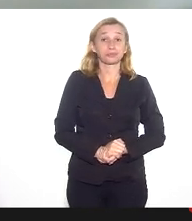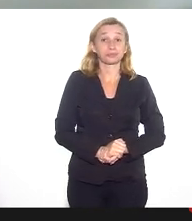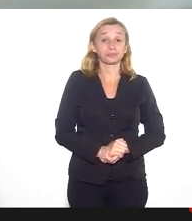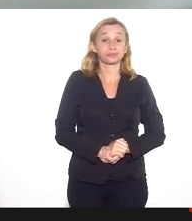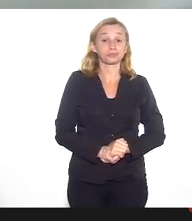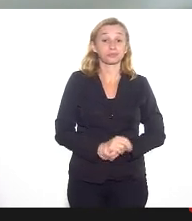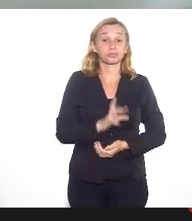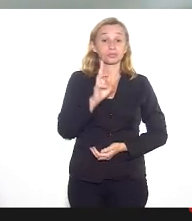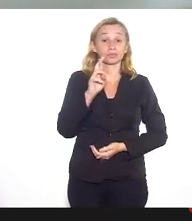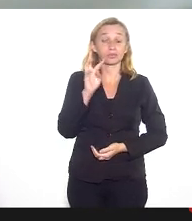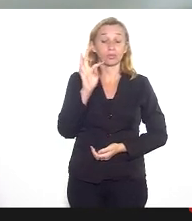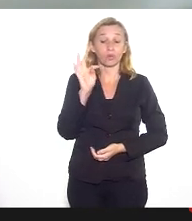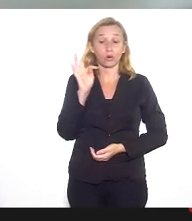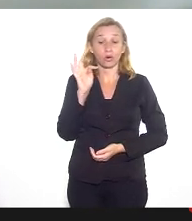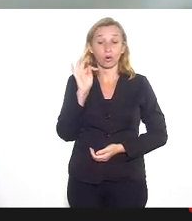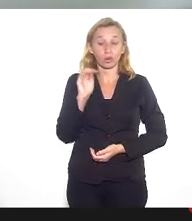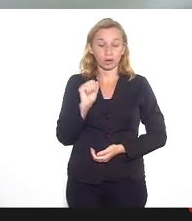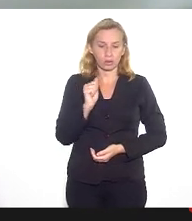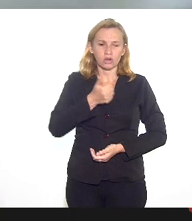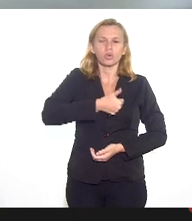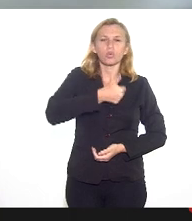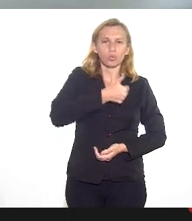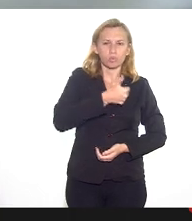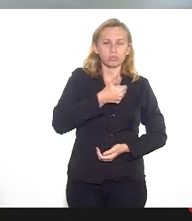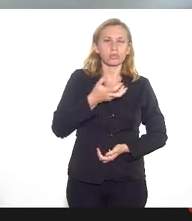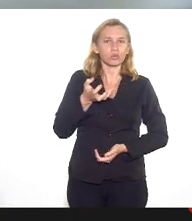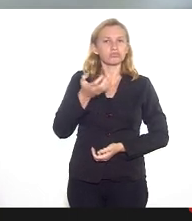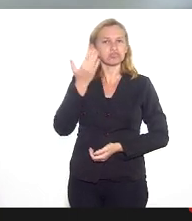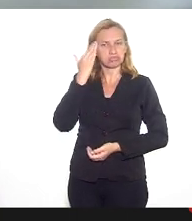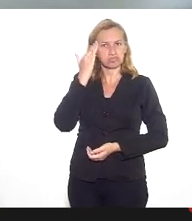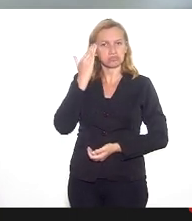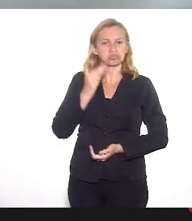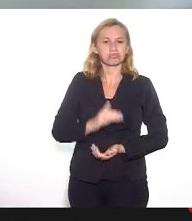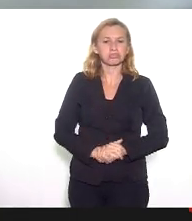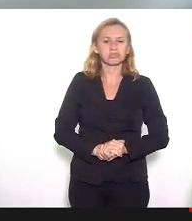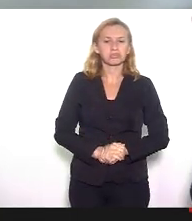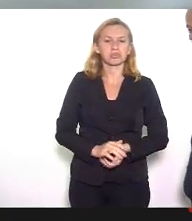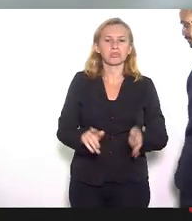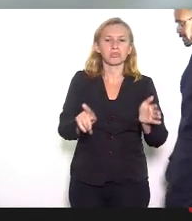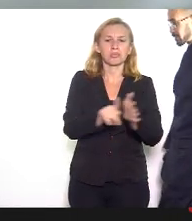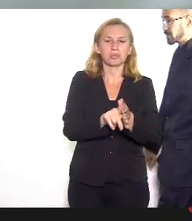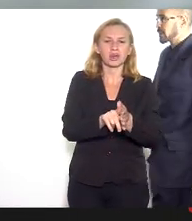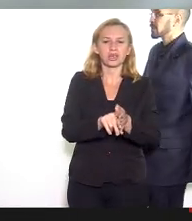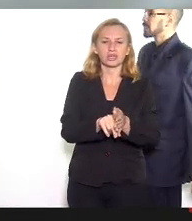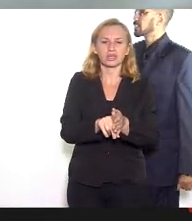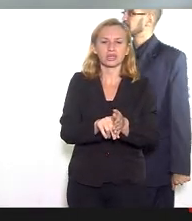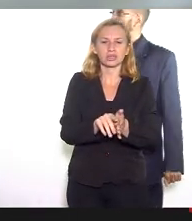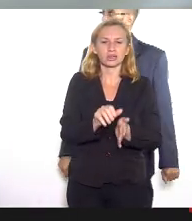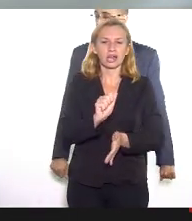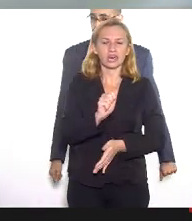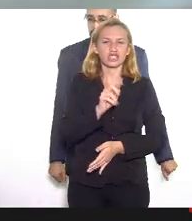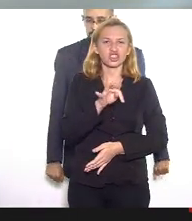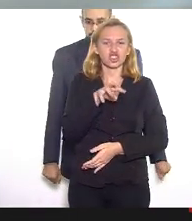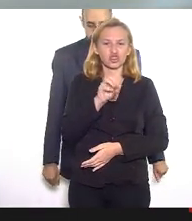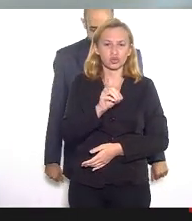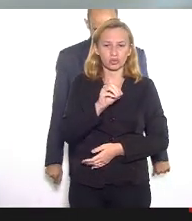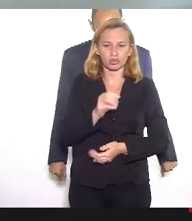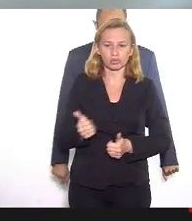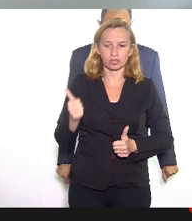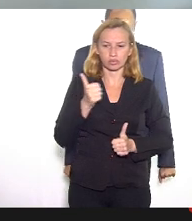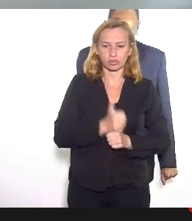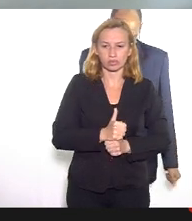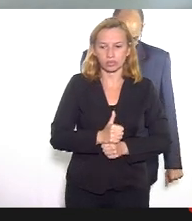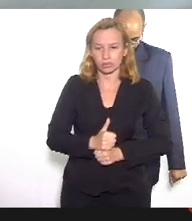a Rota 1, e aí eu queria entender, faz parte dos ativos, mas faz parte